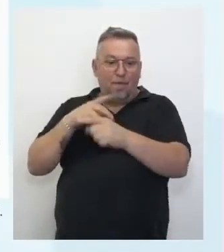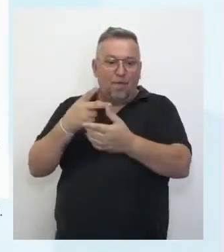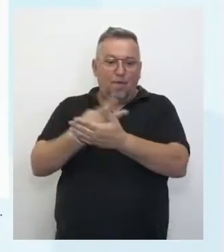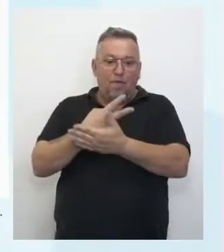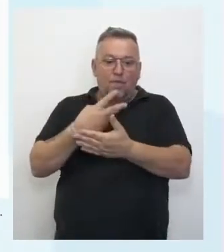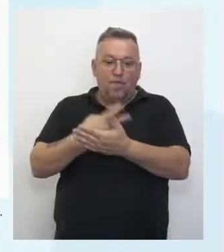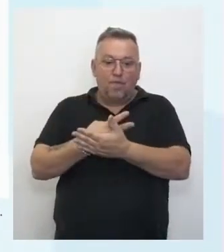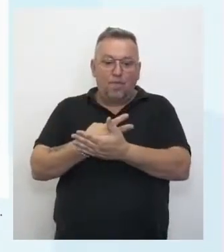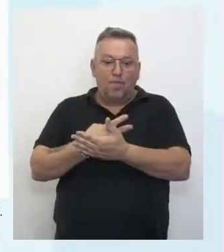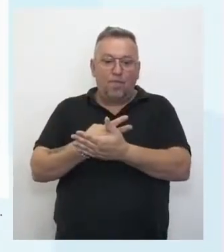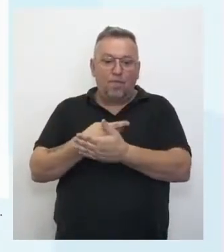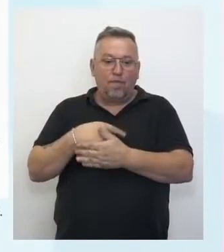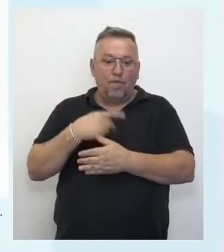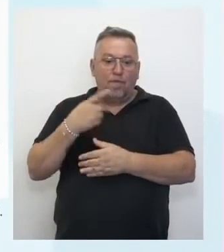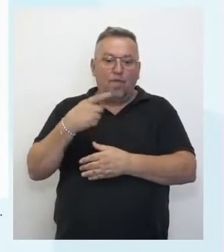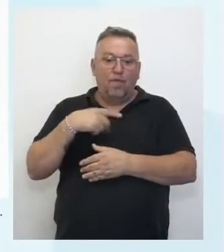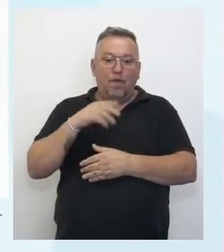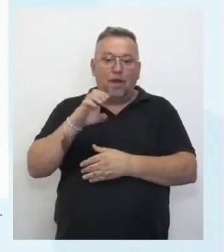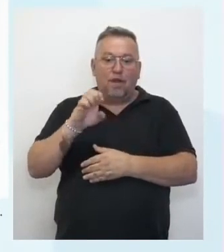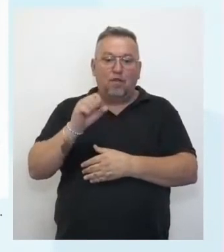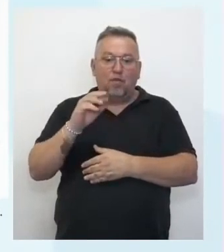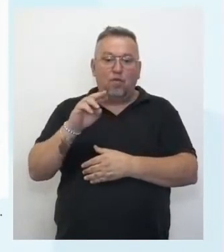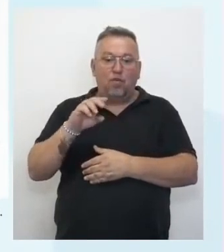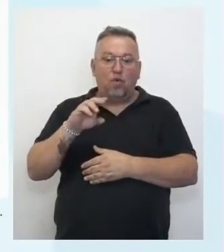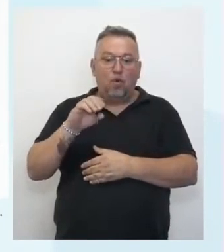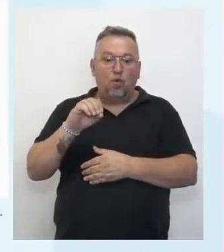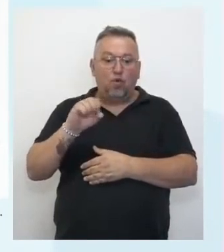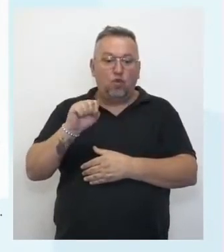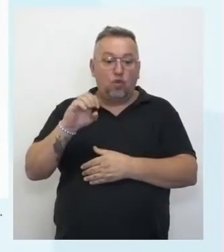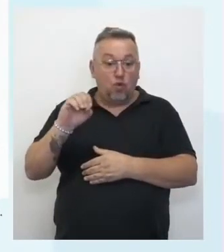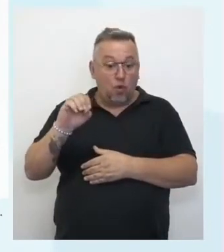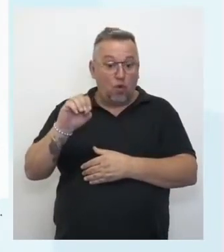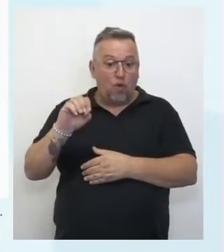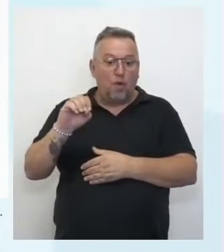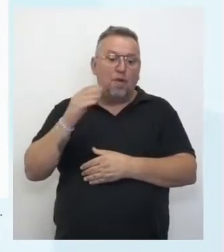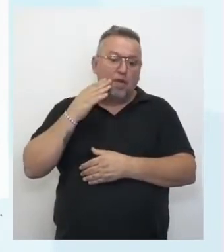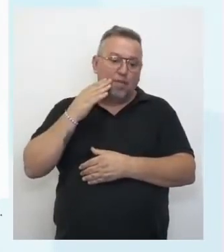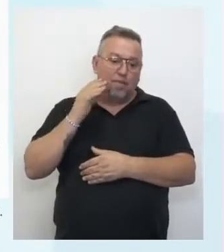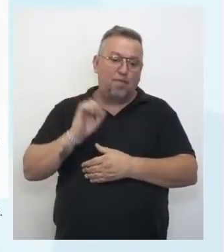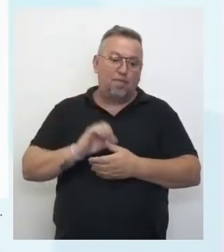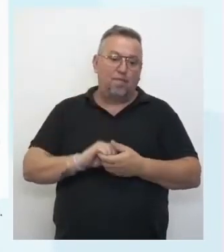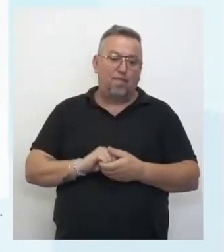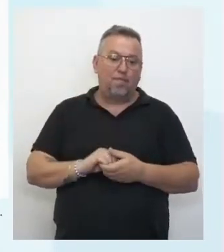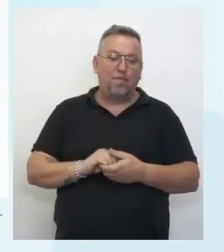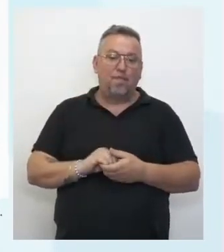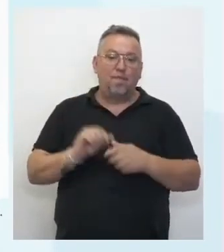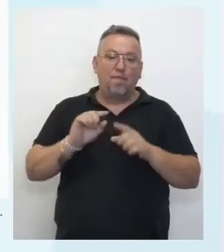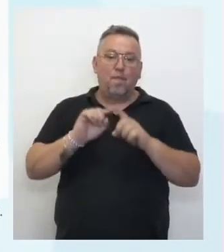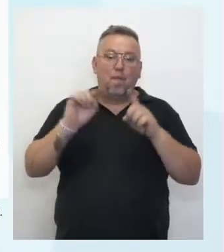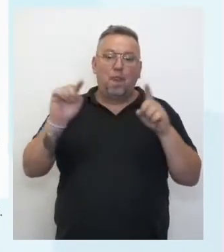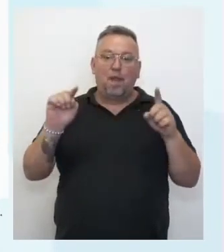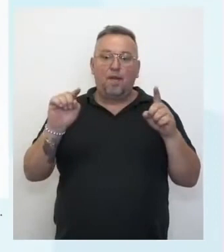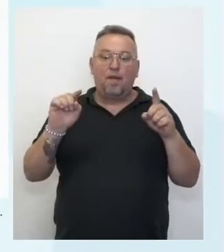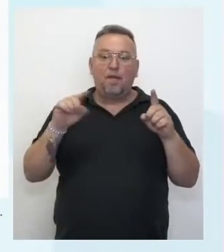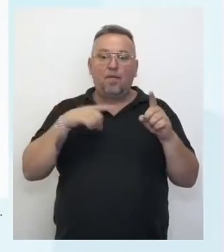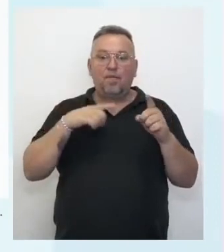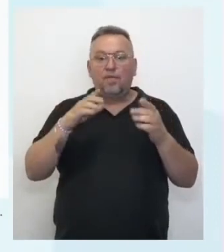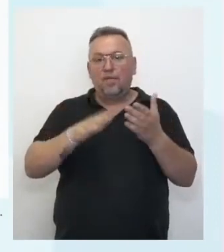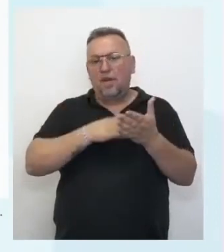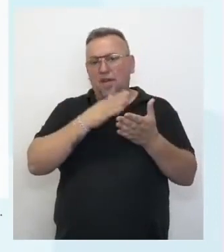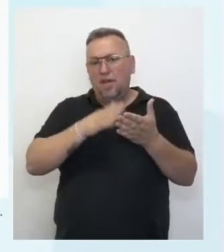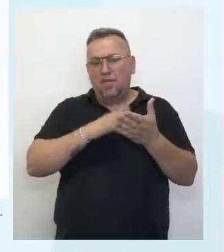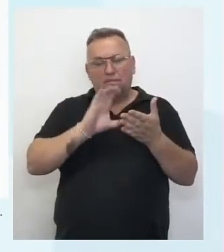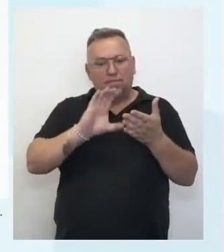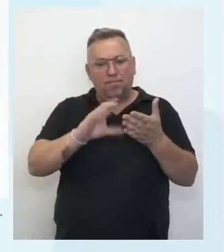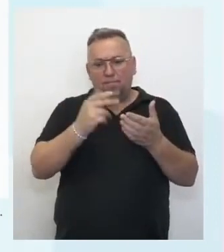saiu estudiosos, né? Mas é só estudioso, né? No caso aí, saiu com S aí no plural. Mas tudo bem. Mas é como está no caderno, eu deixei